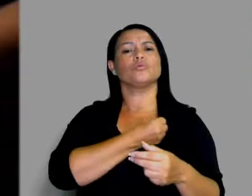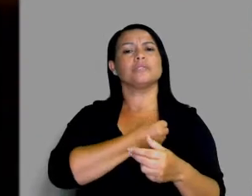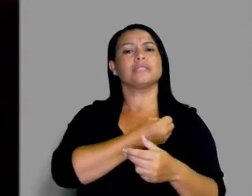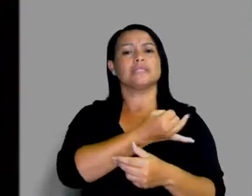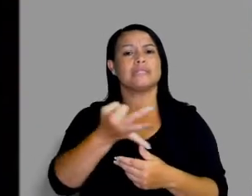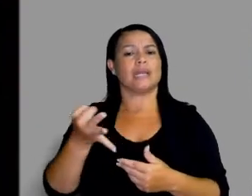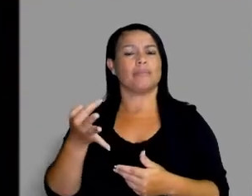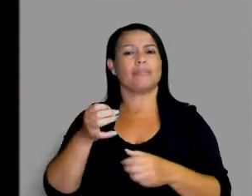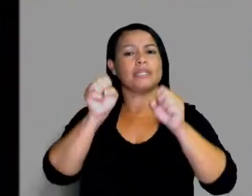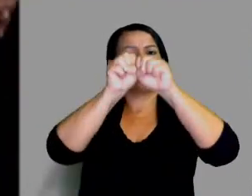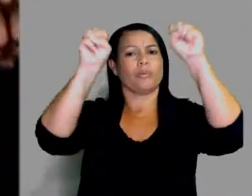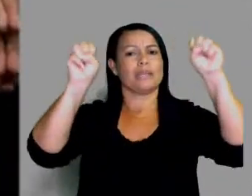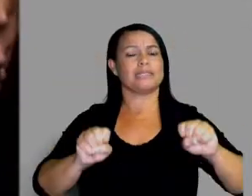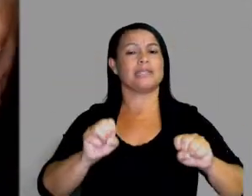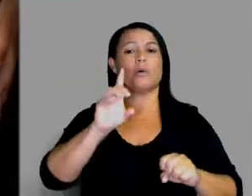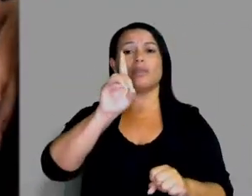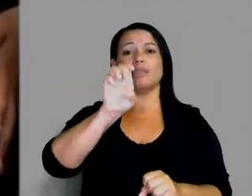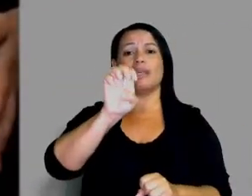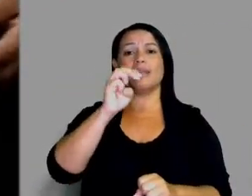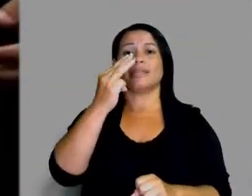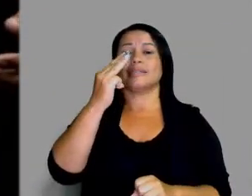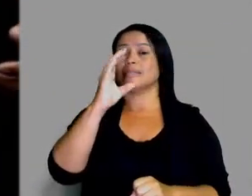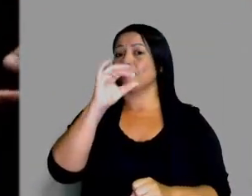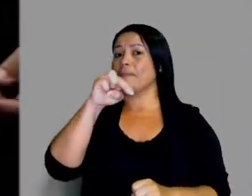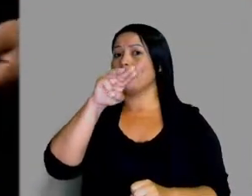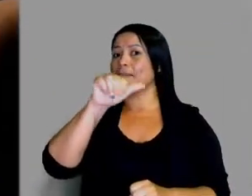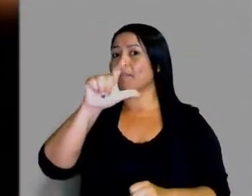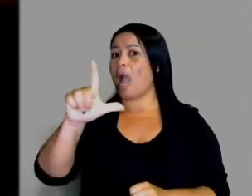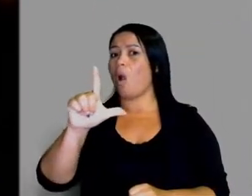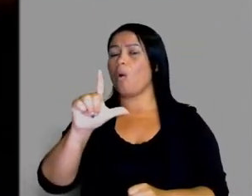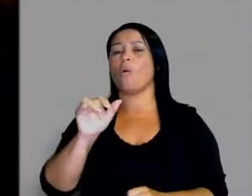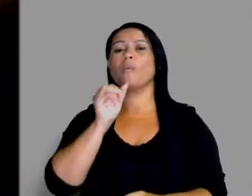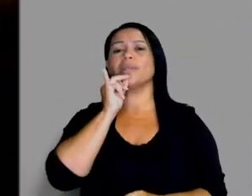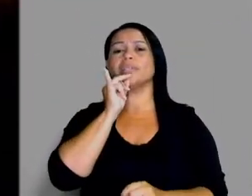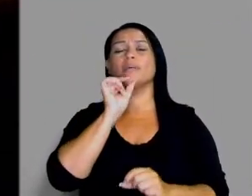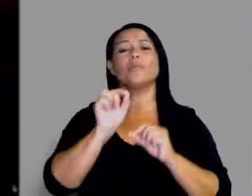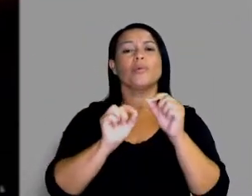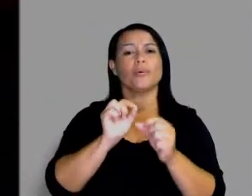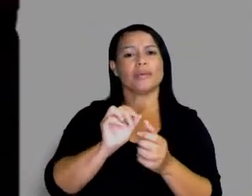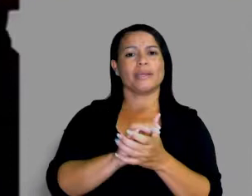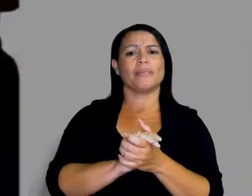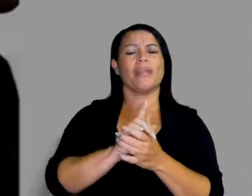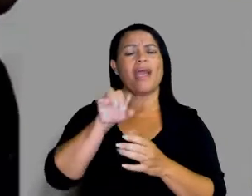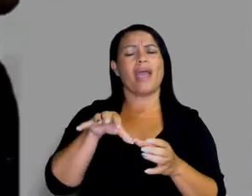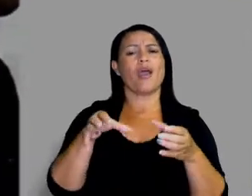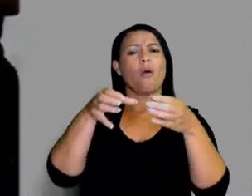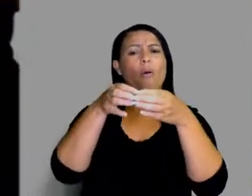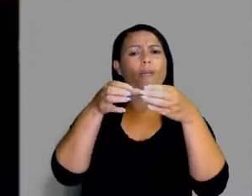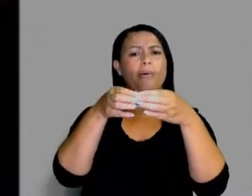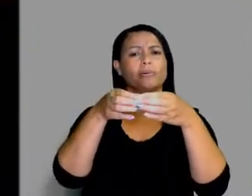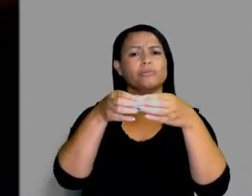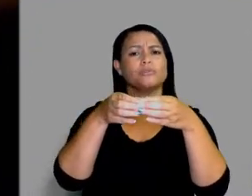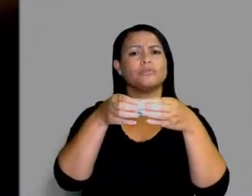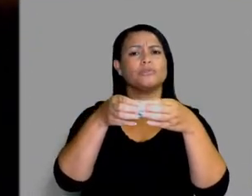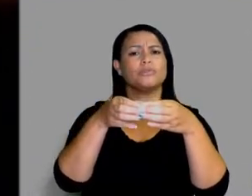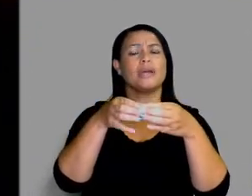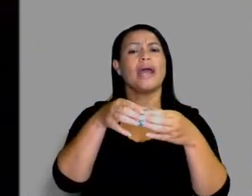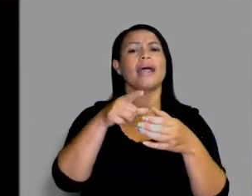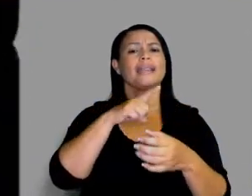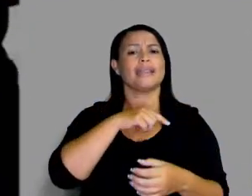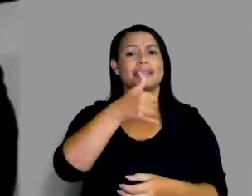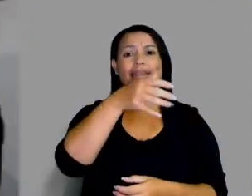de numeração decimal, como eu disse na imagem anterior, ele é composto